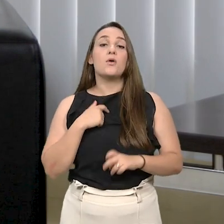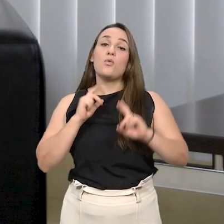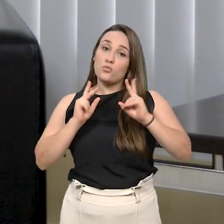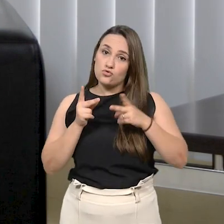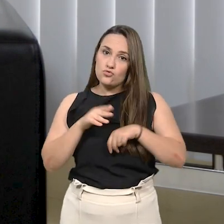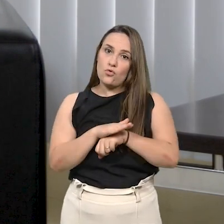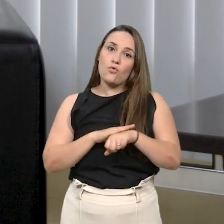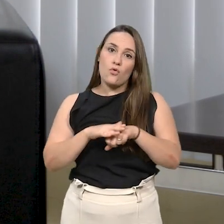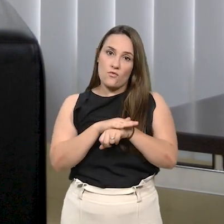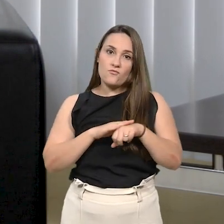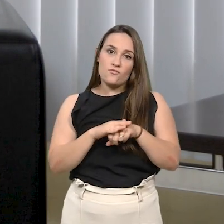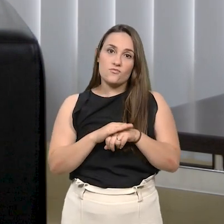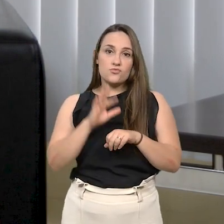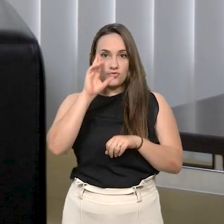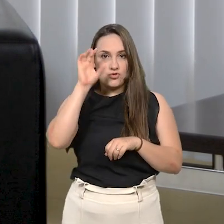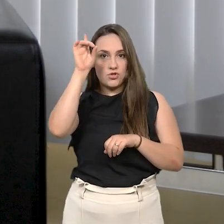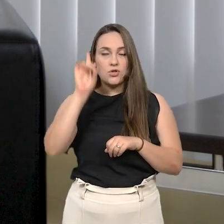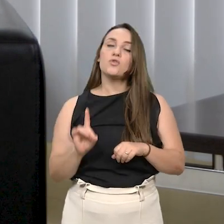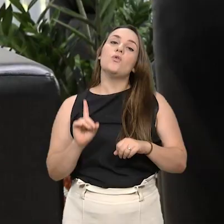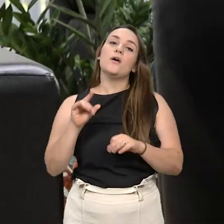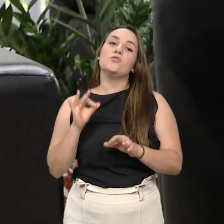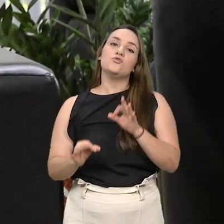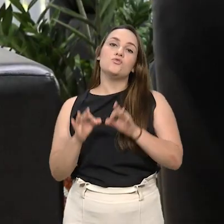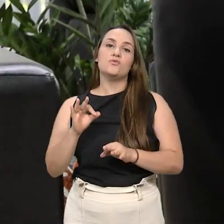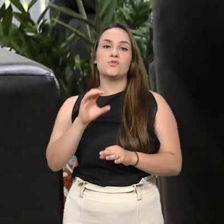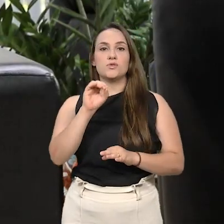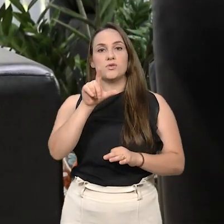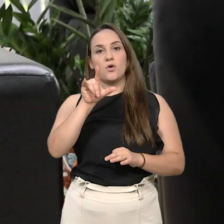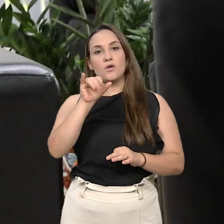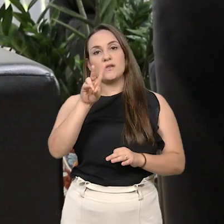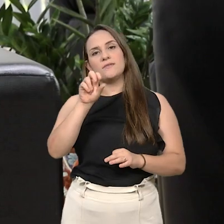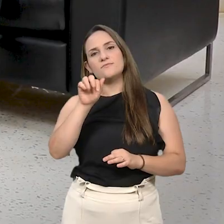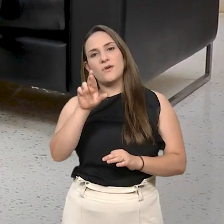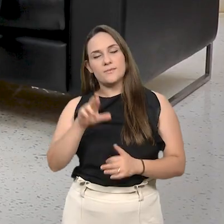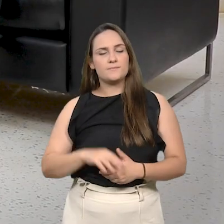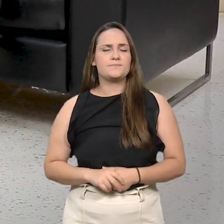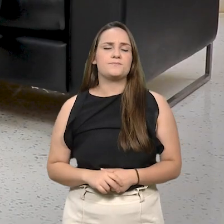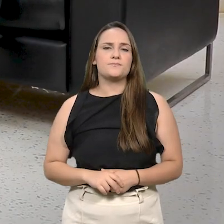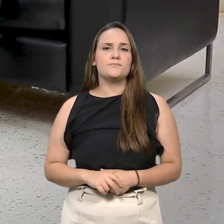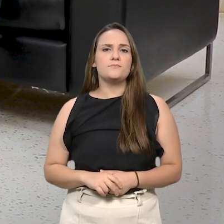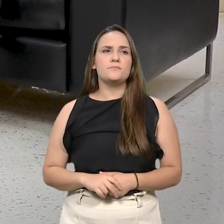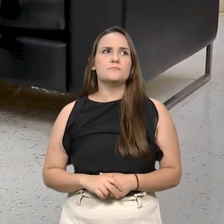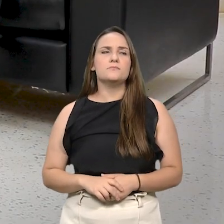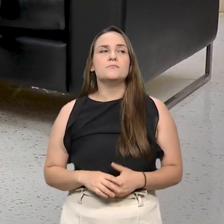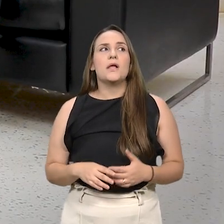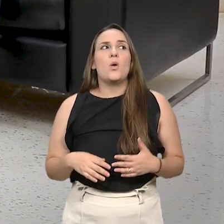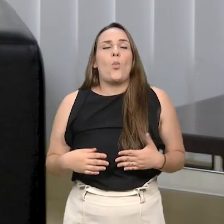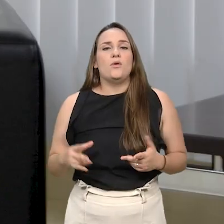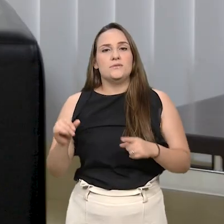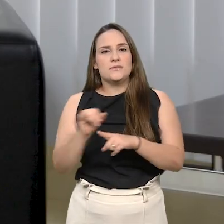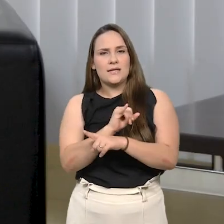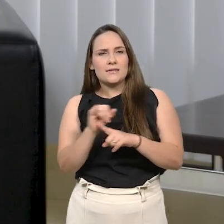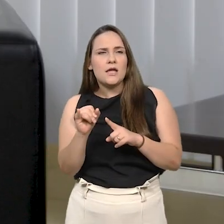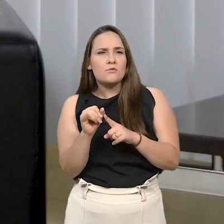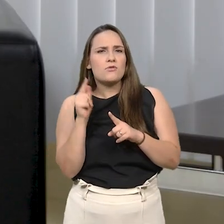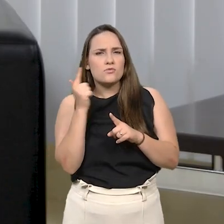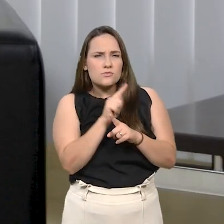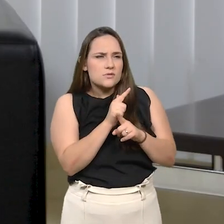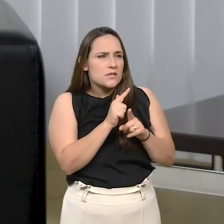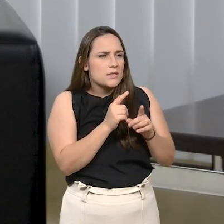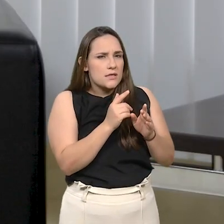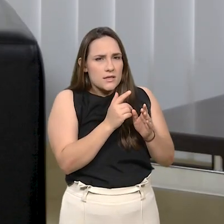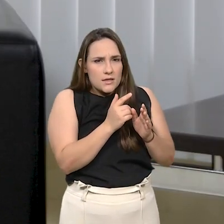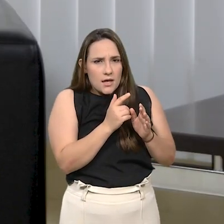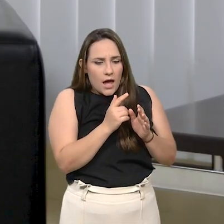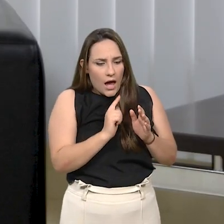serviço, Olivar Augusto Roberti Coneglian. Quais os instrumentos de alinhamento procedimental,